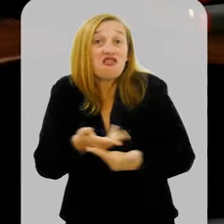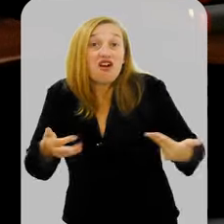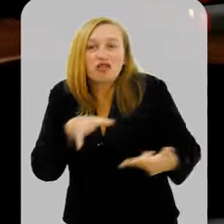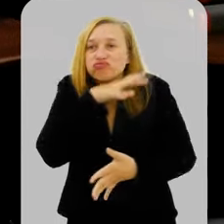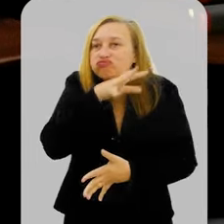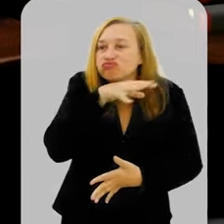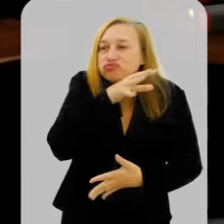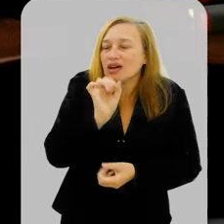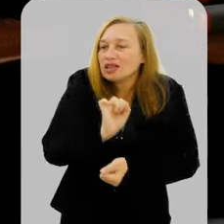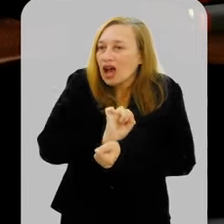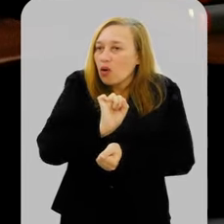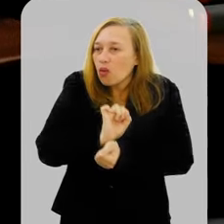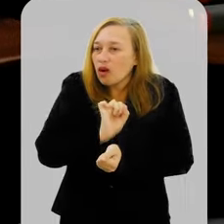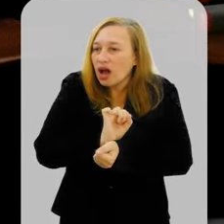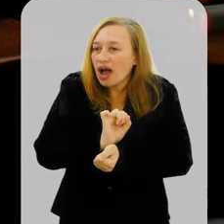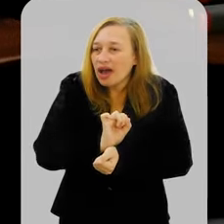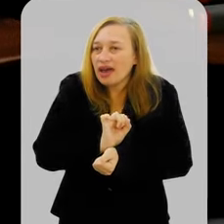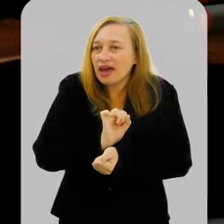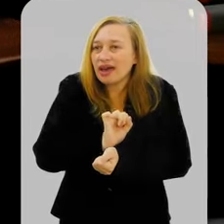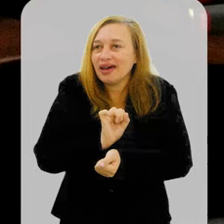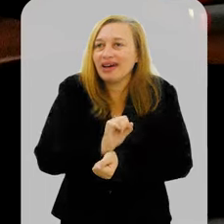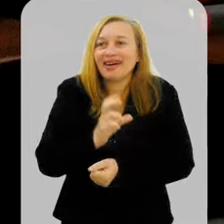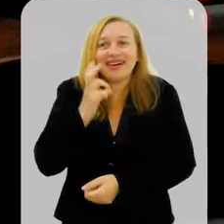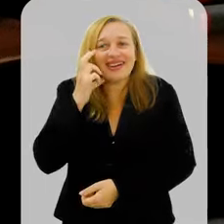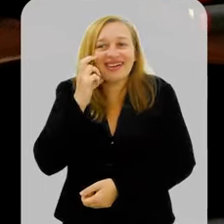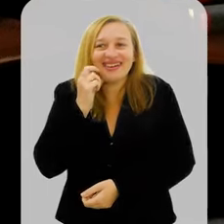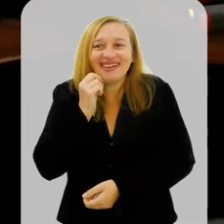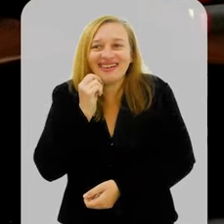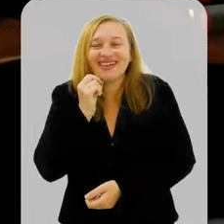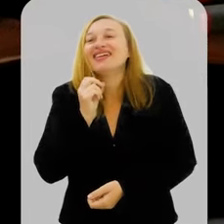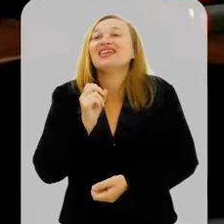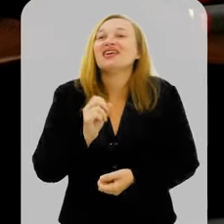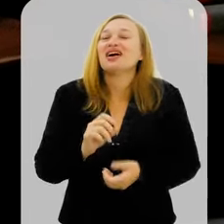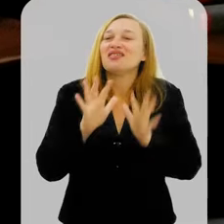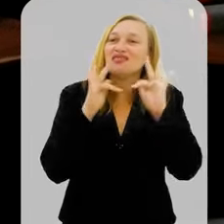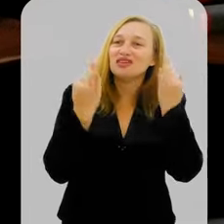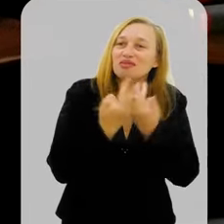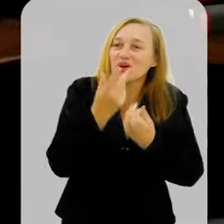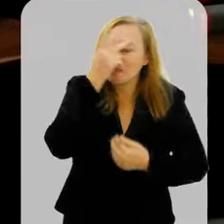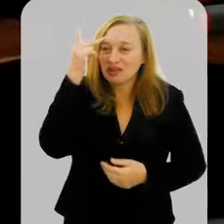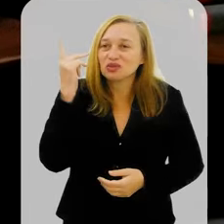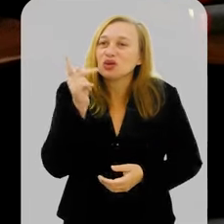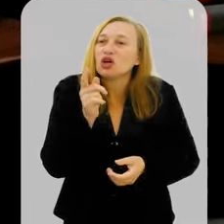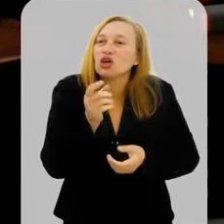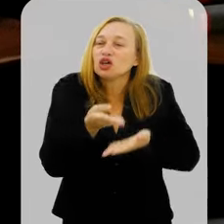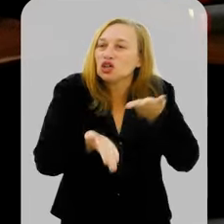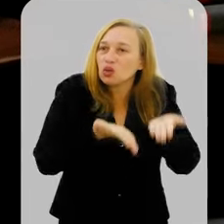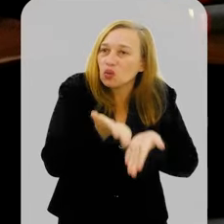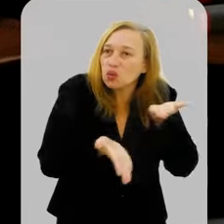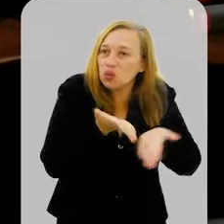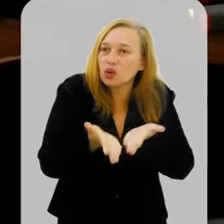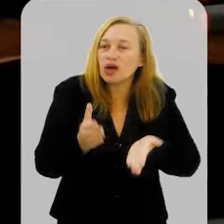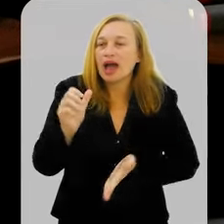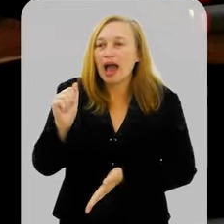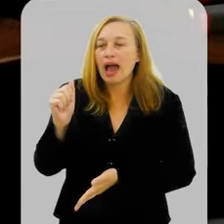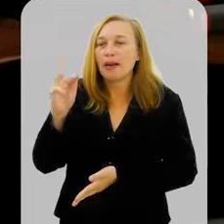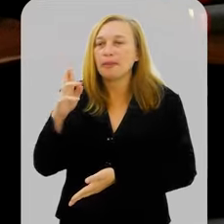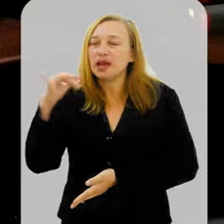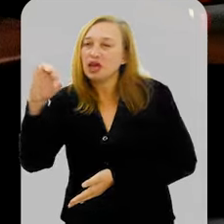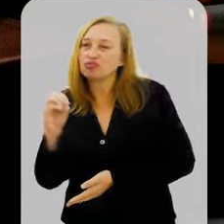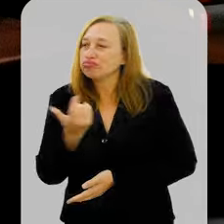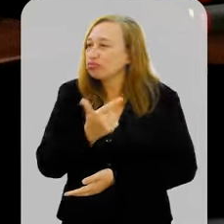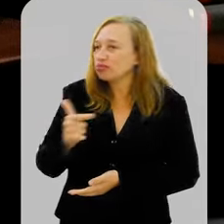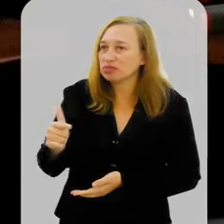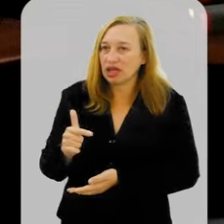assunto que é a adoção, né? Muitos animais estão aí aguardando, né? Uma família, enfim, uma pessoa para que cuide dela, porque ela